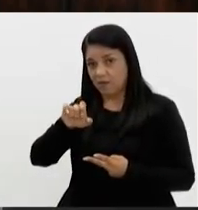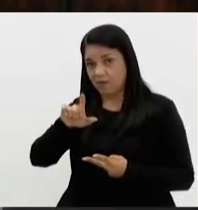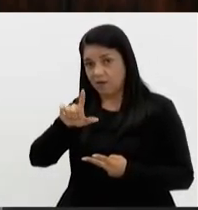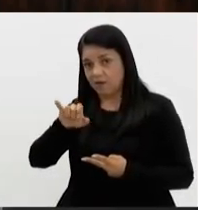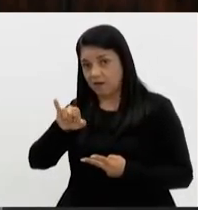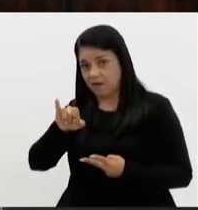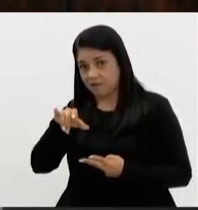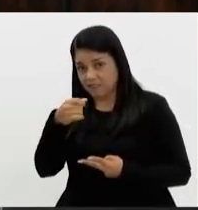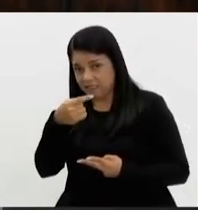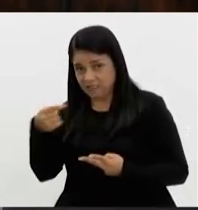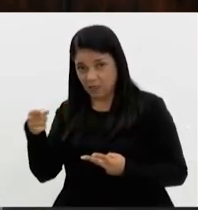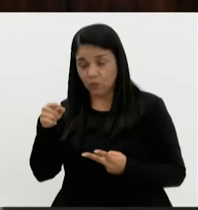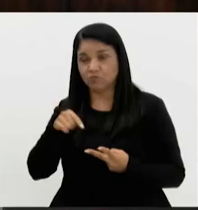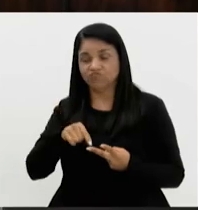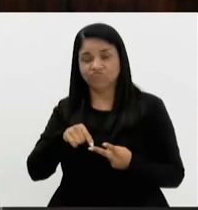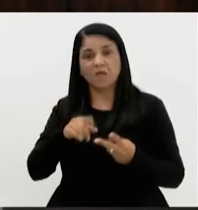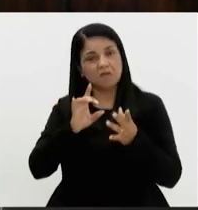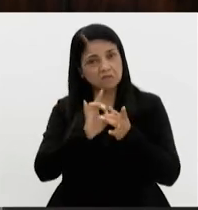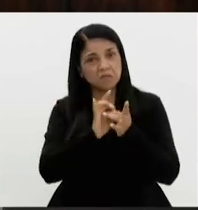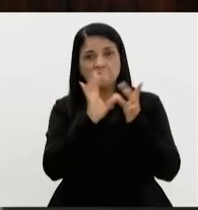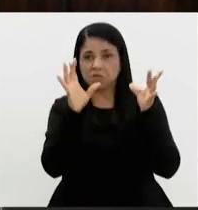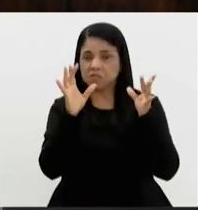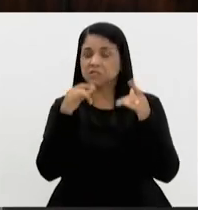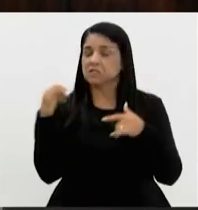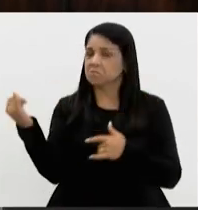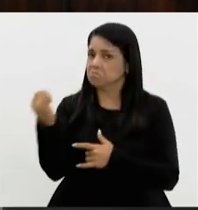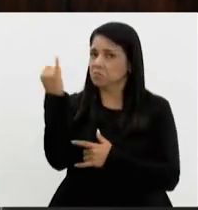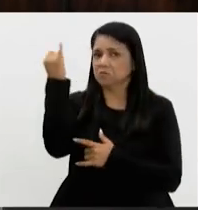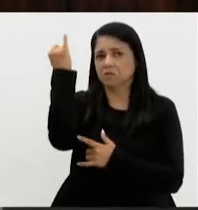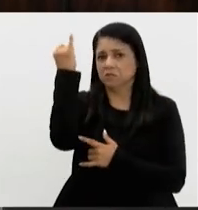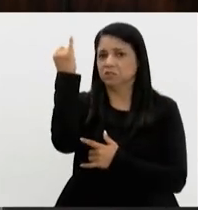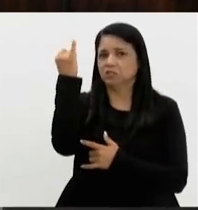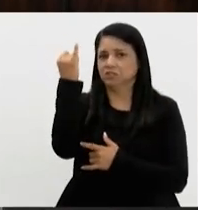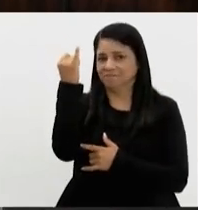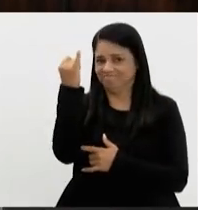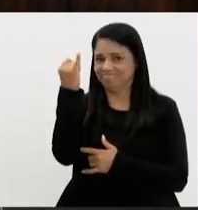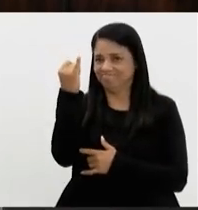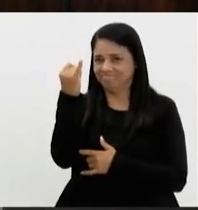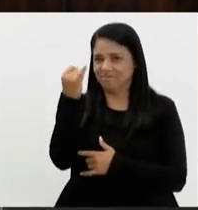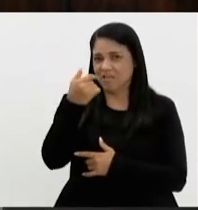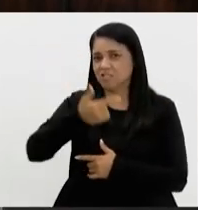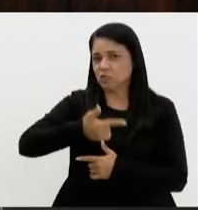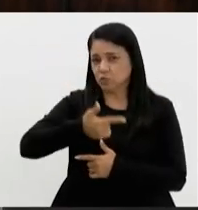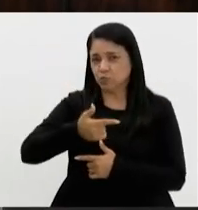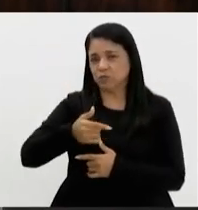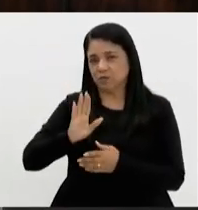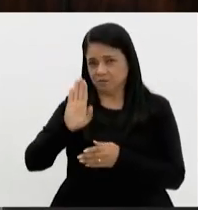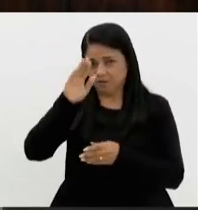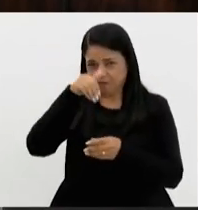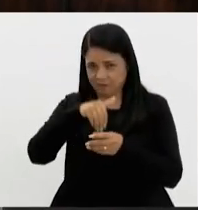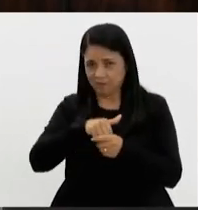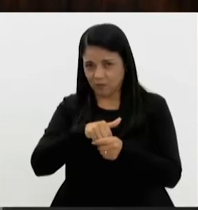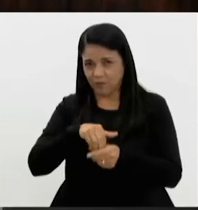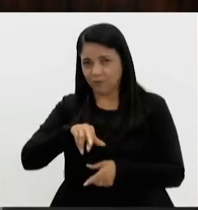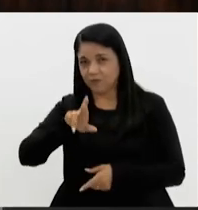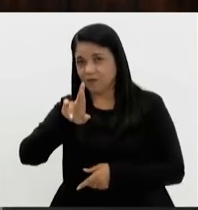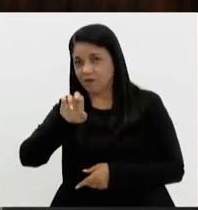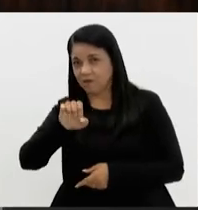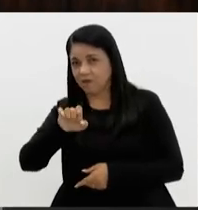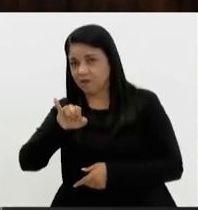dado muito importante das democracias eh como é minha área de concentração e de pesquisa já há mais de